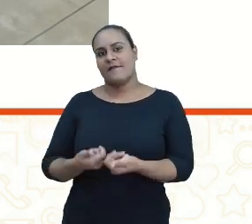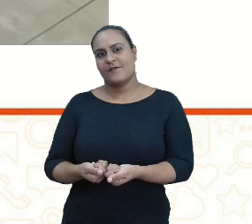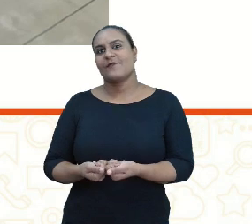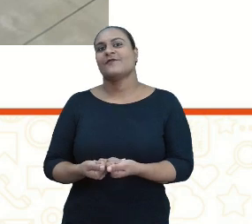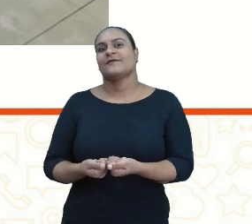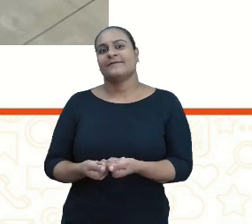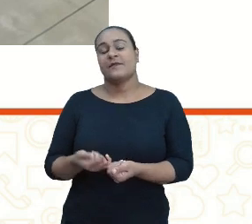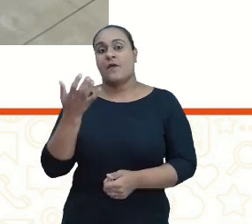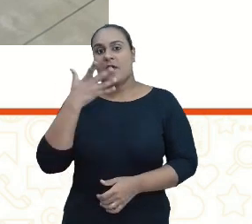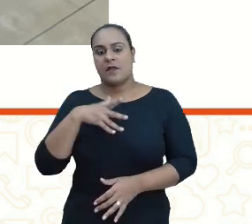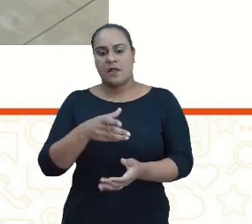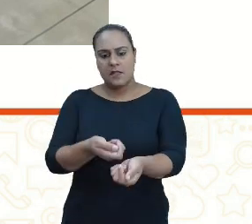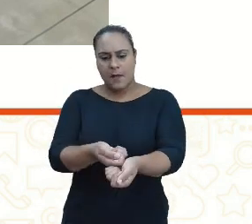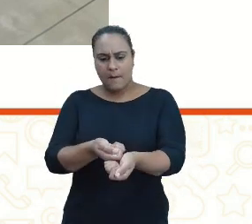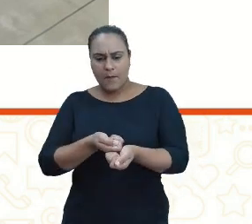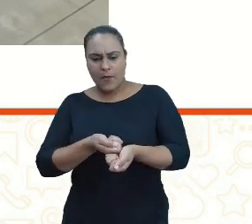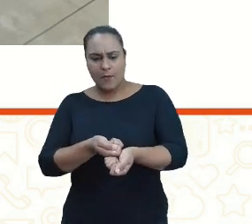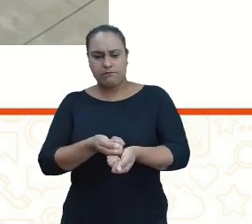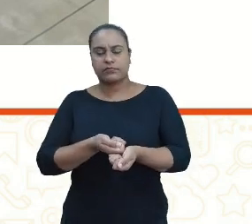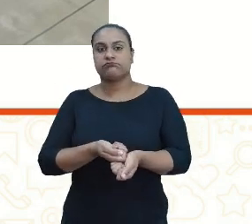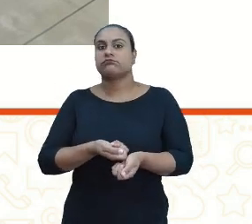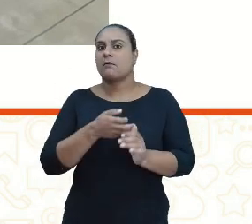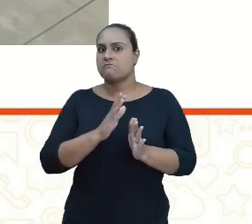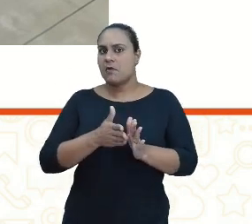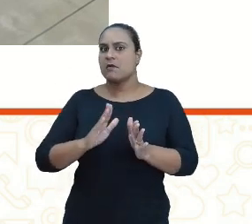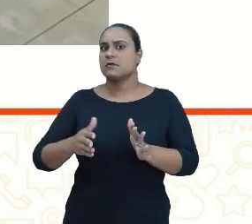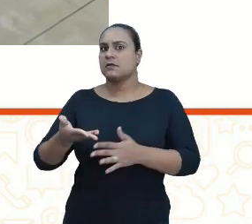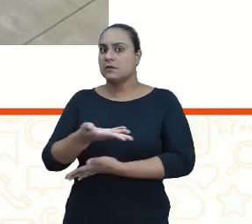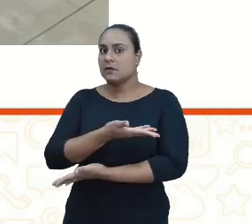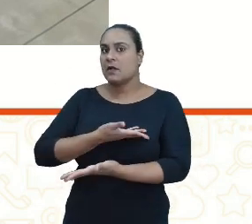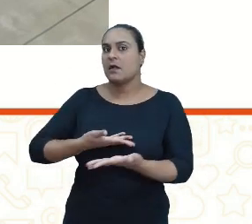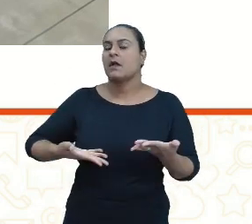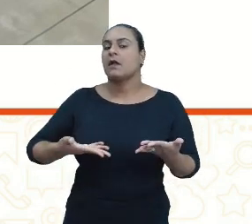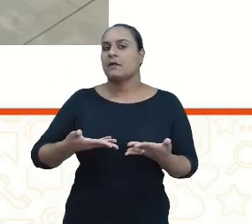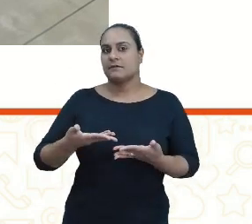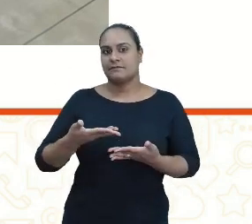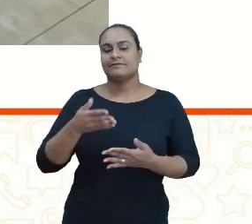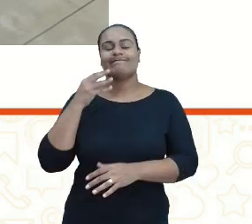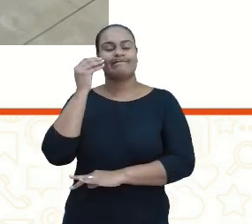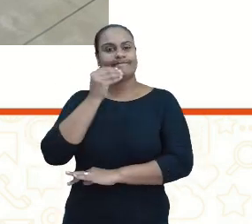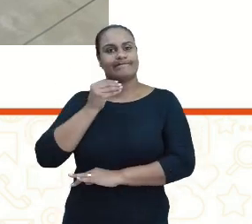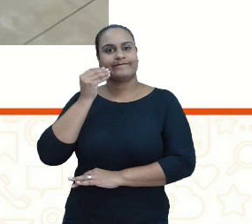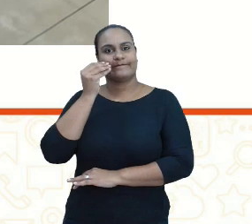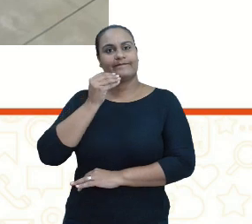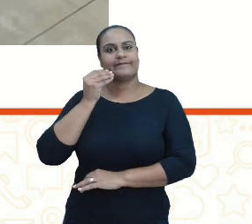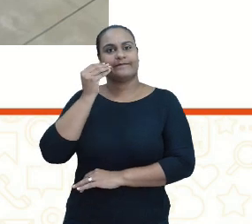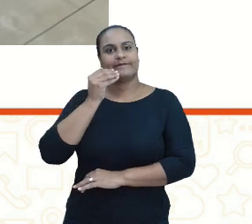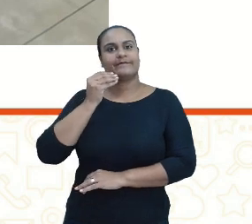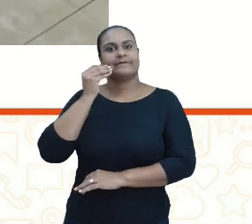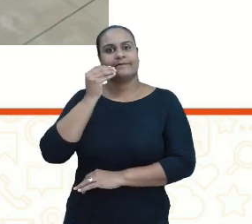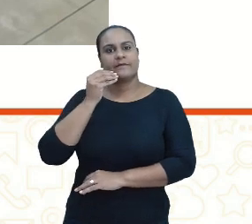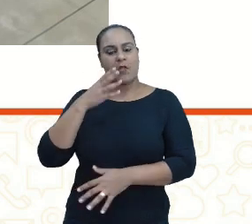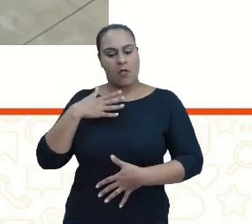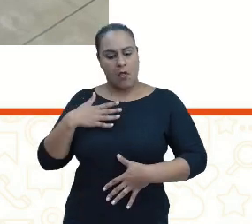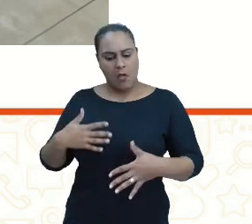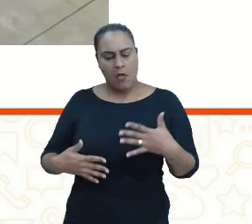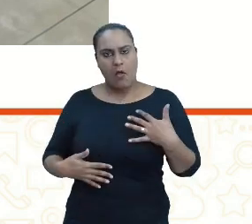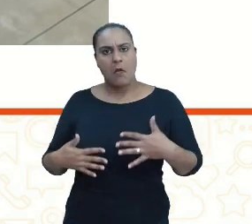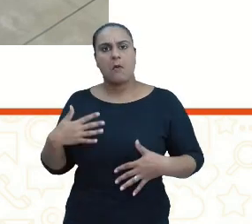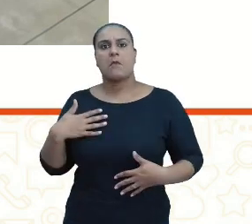ela teve um processo de socialização também, além de uma experiência corporal